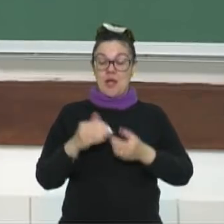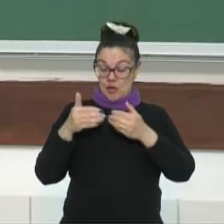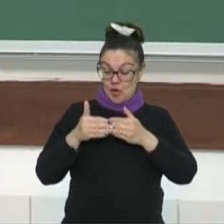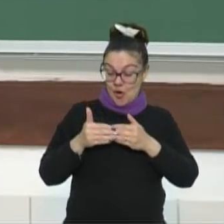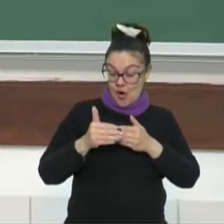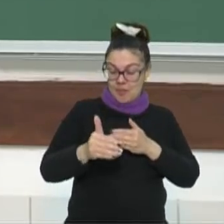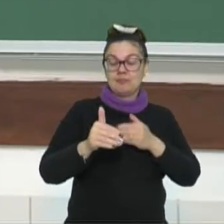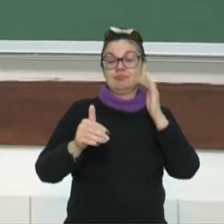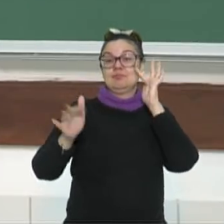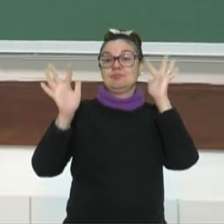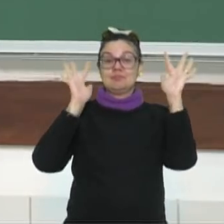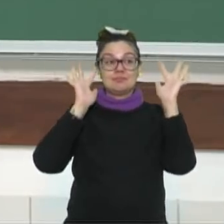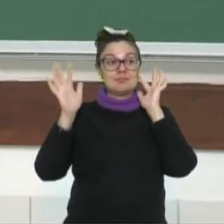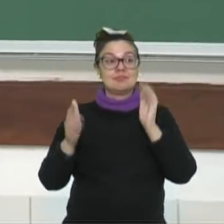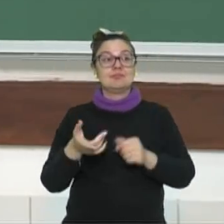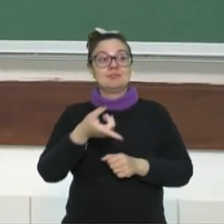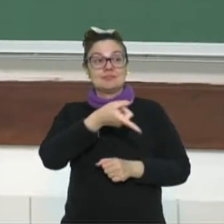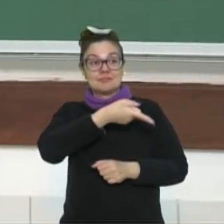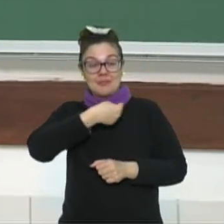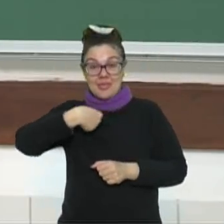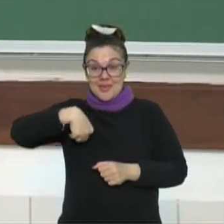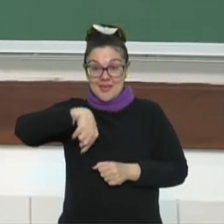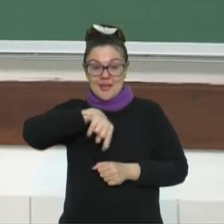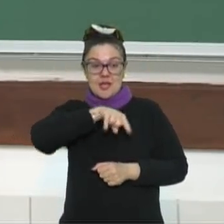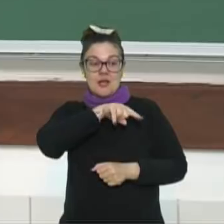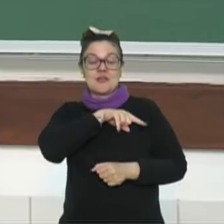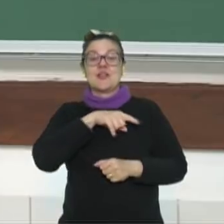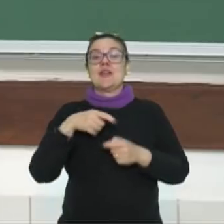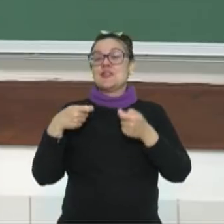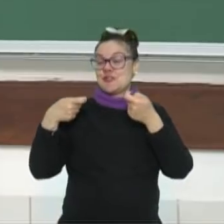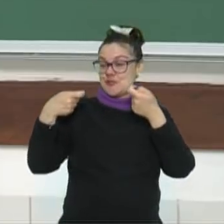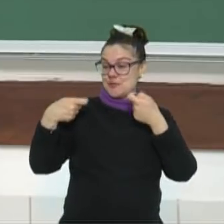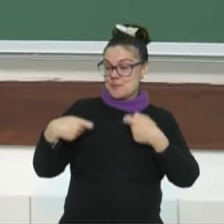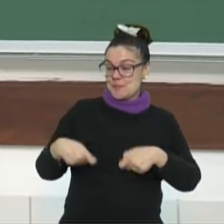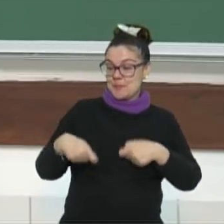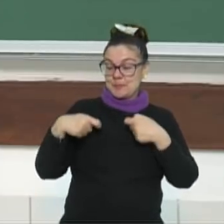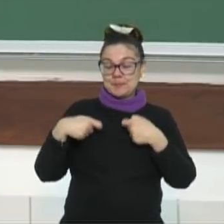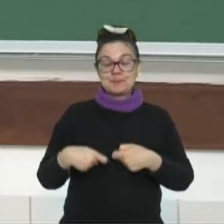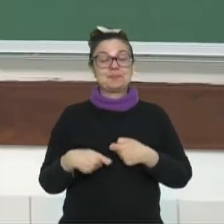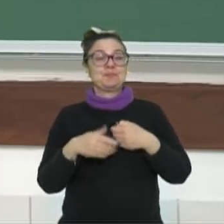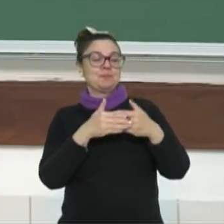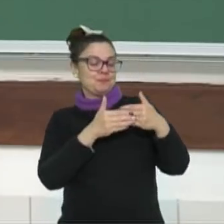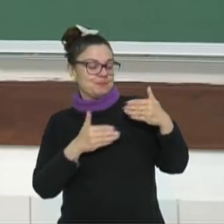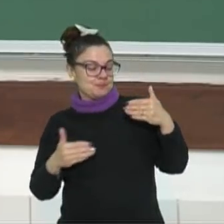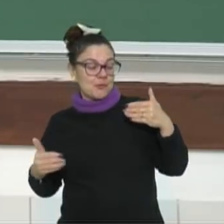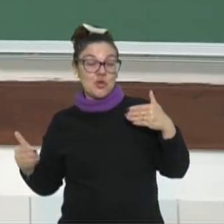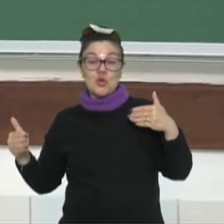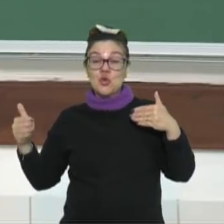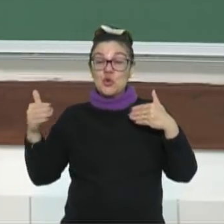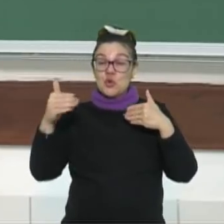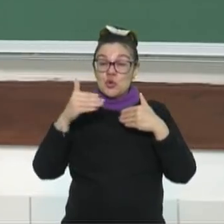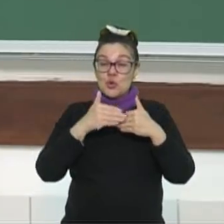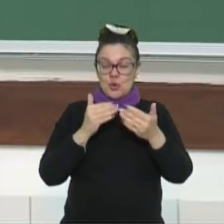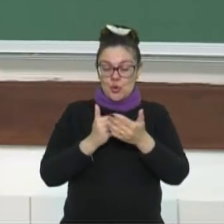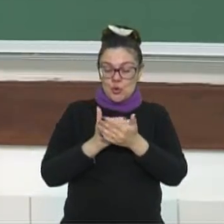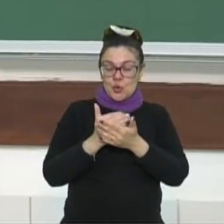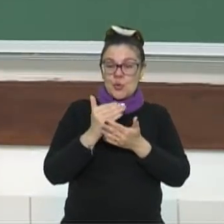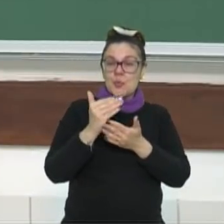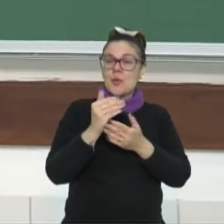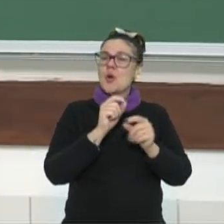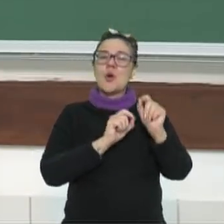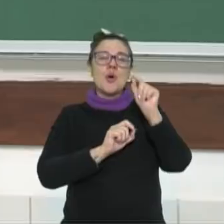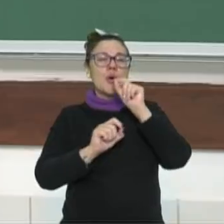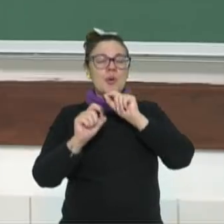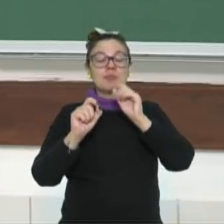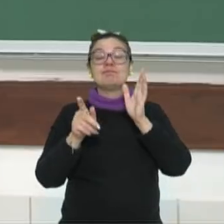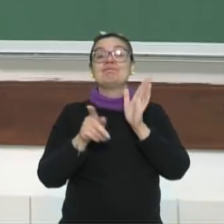dessa reflexão, nós temos agora todo o início de como essas